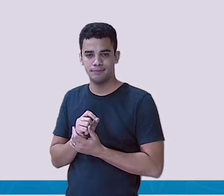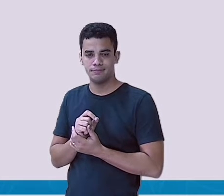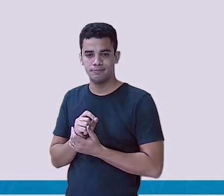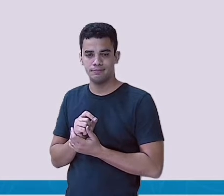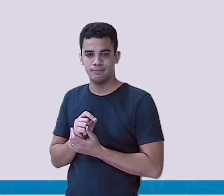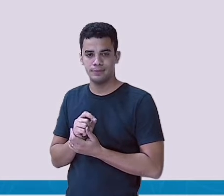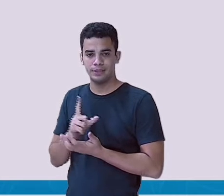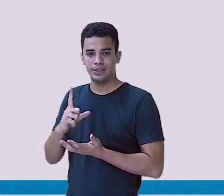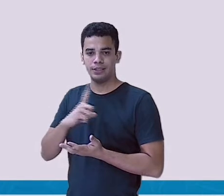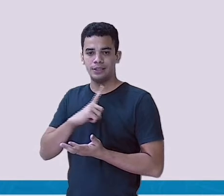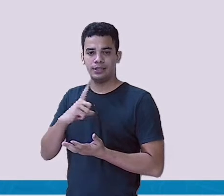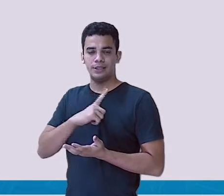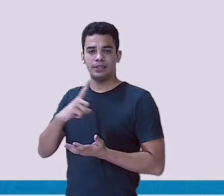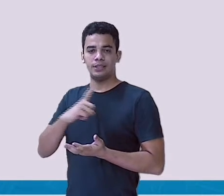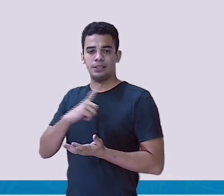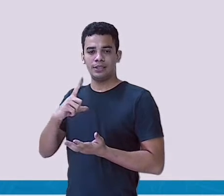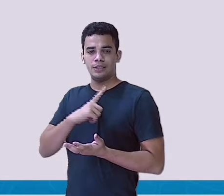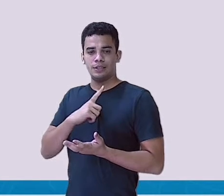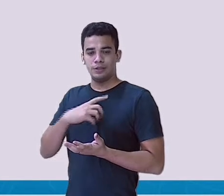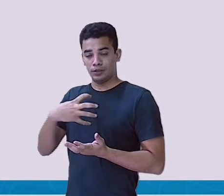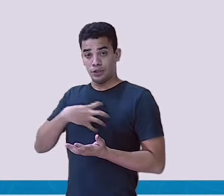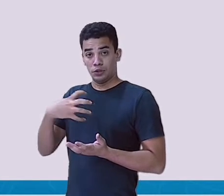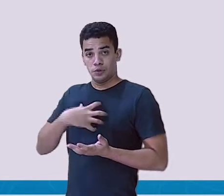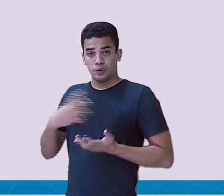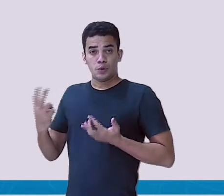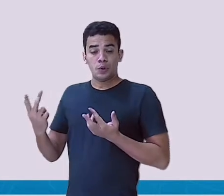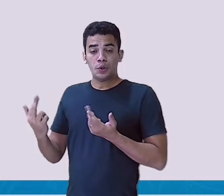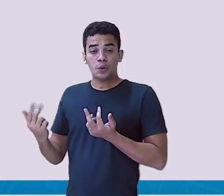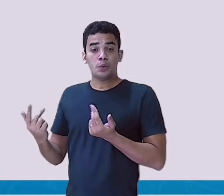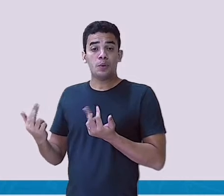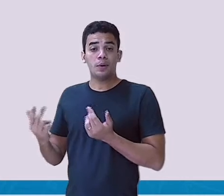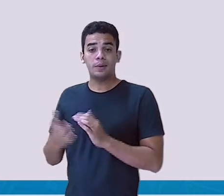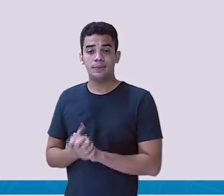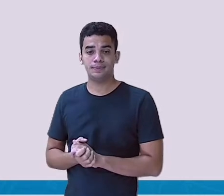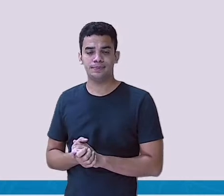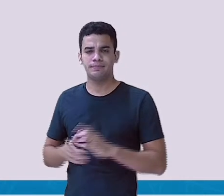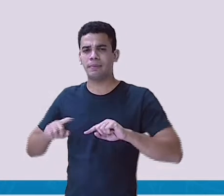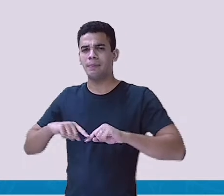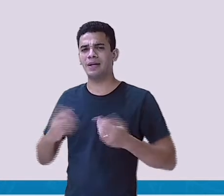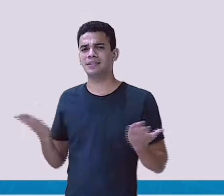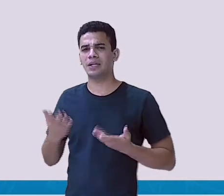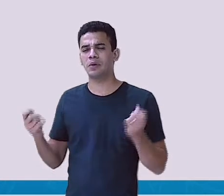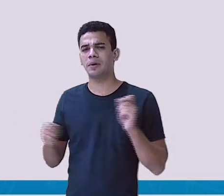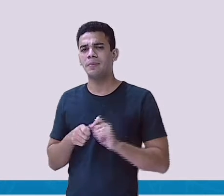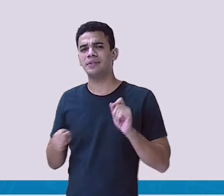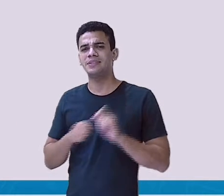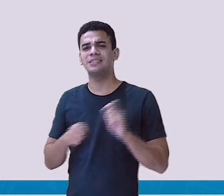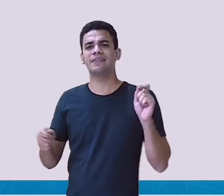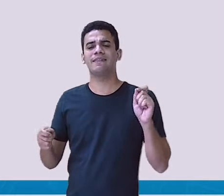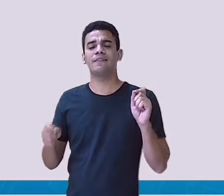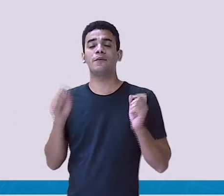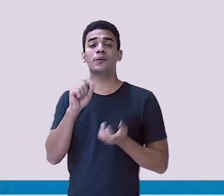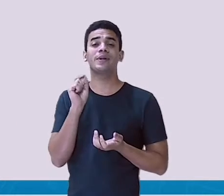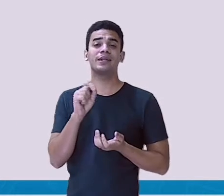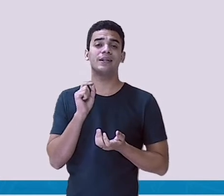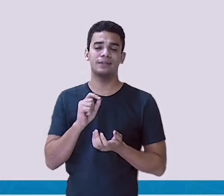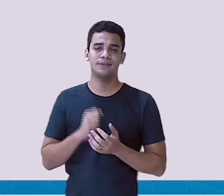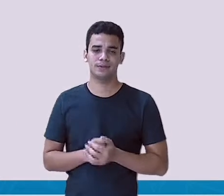então, eu tenho um lado congruente, um ângulo congruente. Agora, vamos analisar o outro lado aqui. Eu tenho um